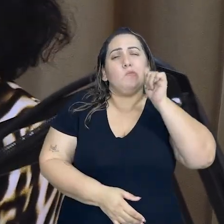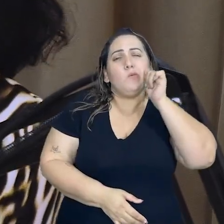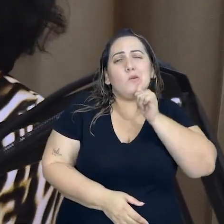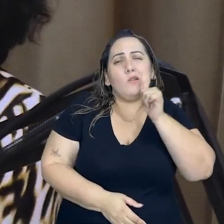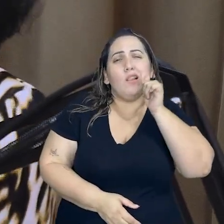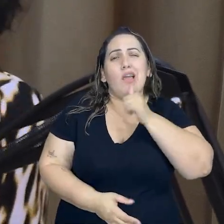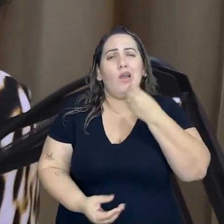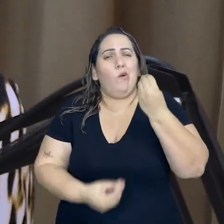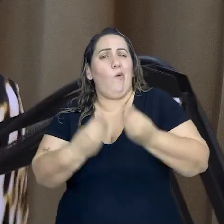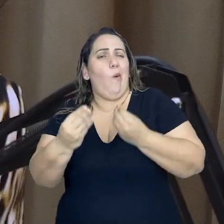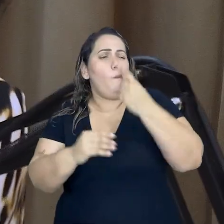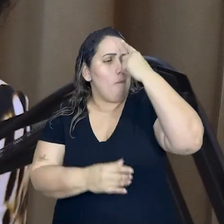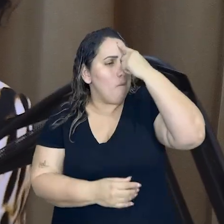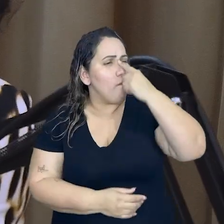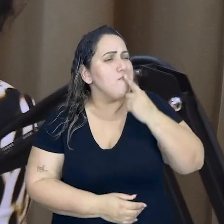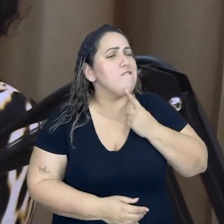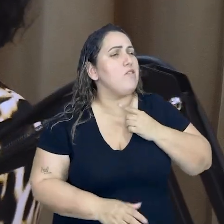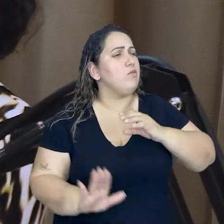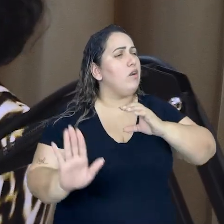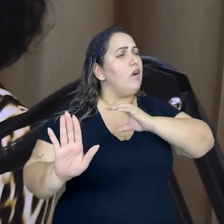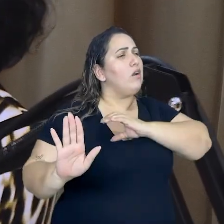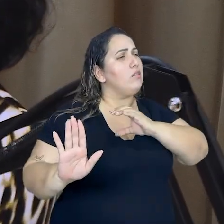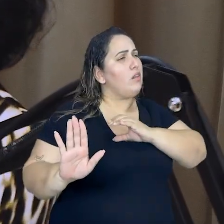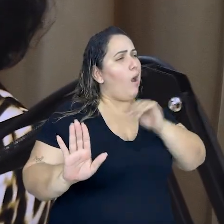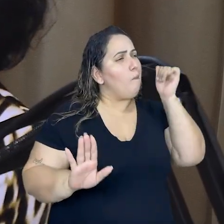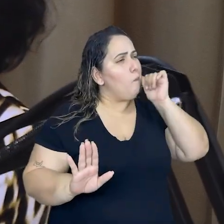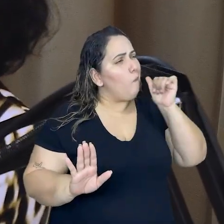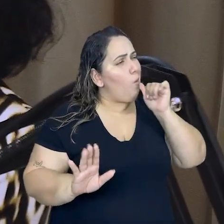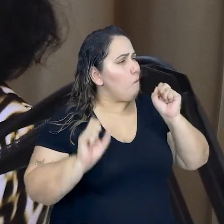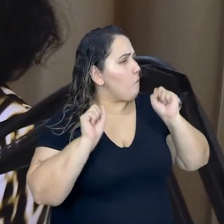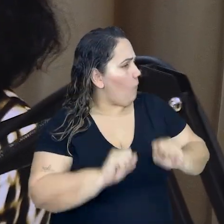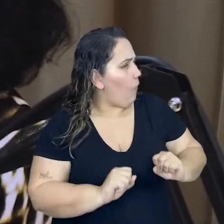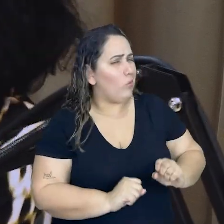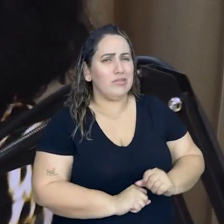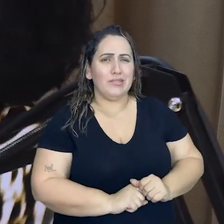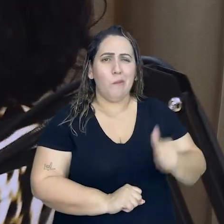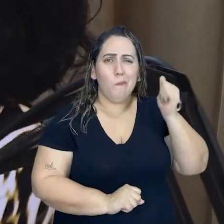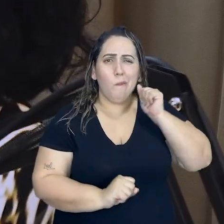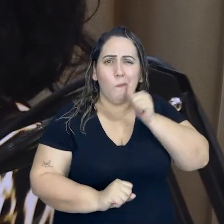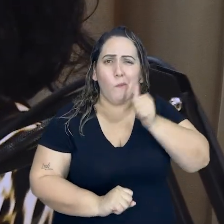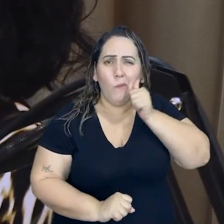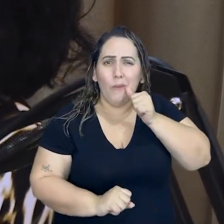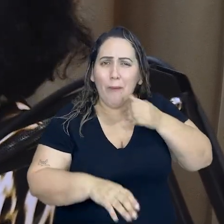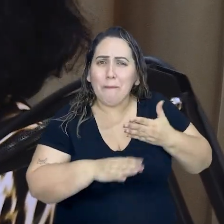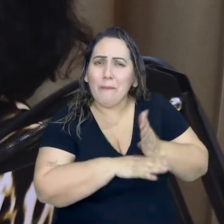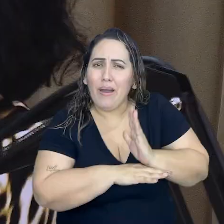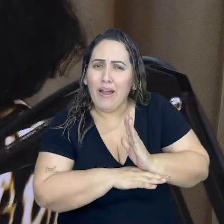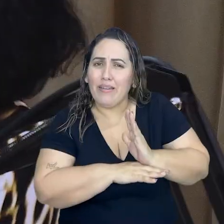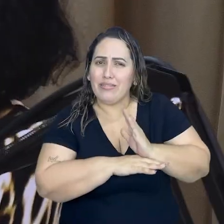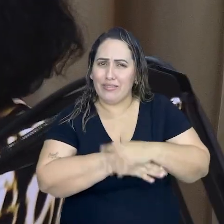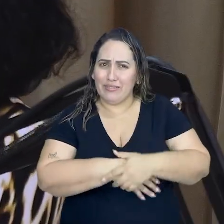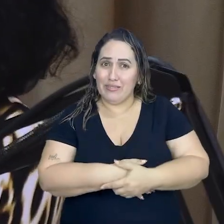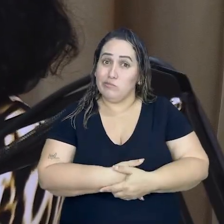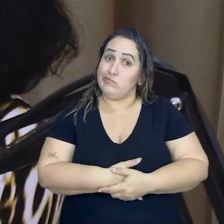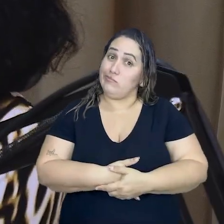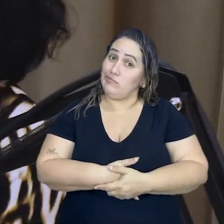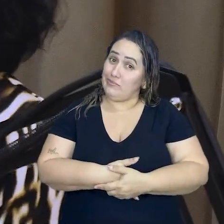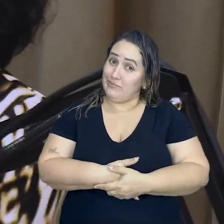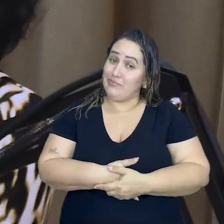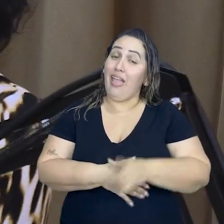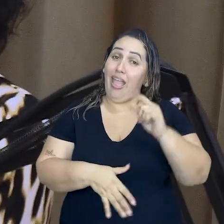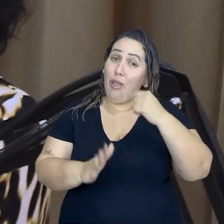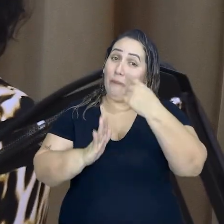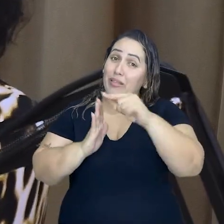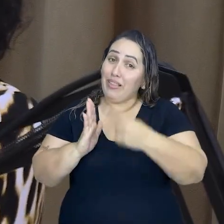poderosíssimas. Agora eu vou ratificar o que Lígia disse. Nós somos capazes. Nós somos.